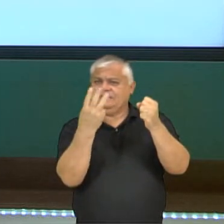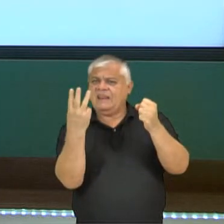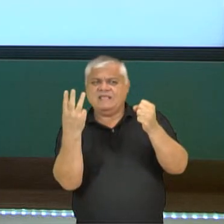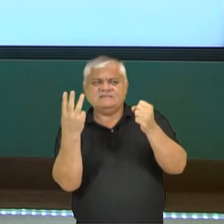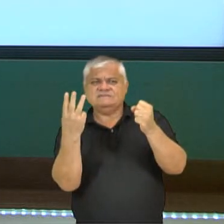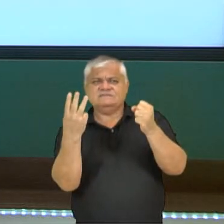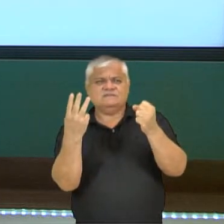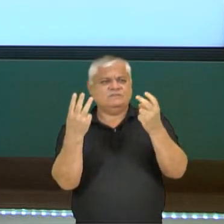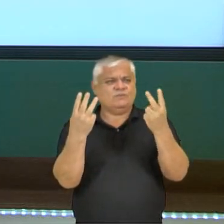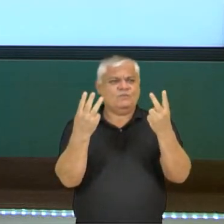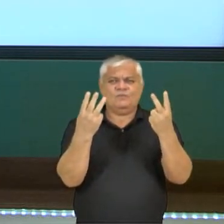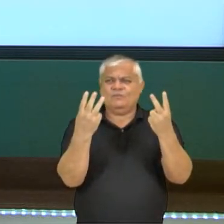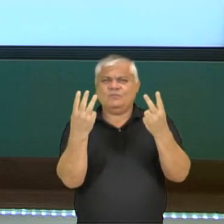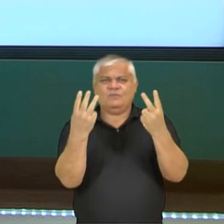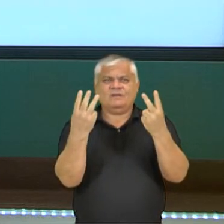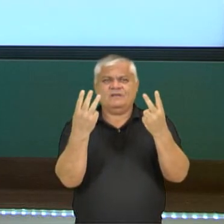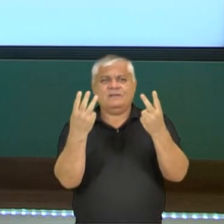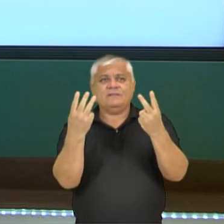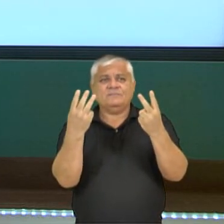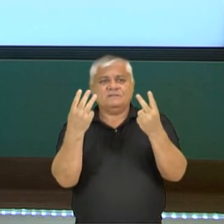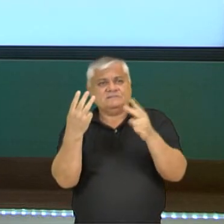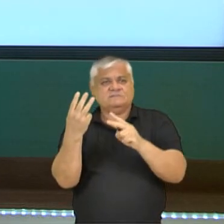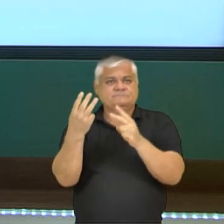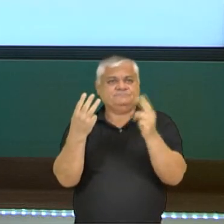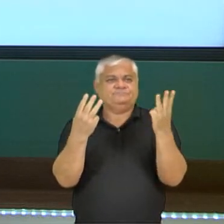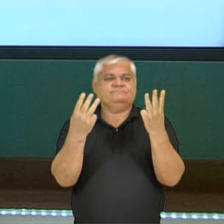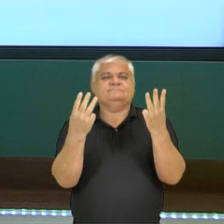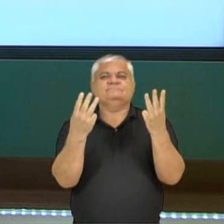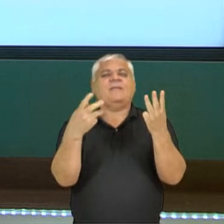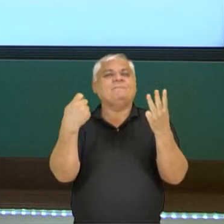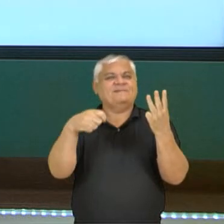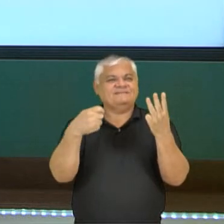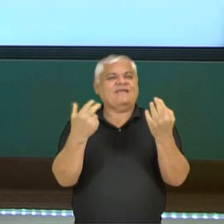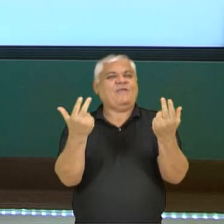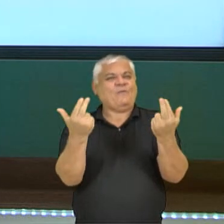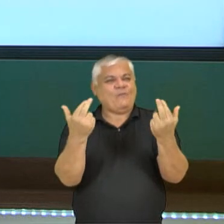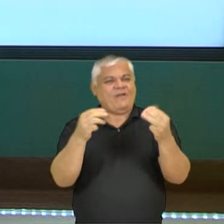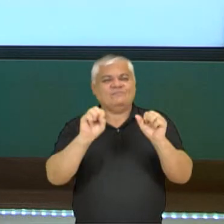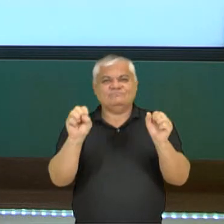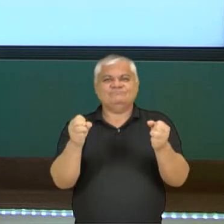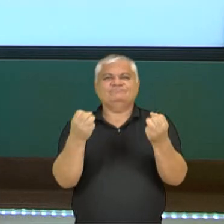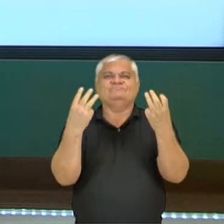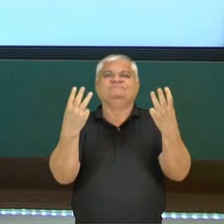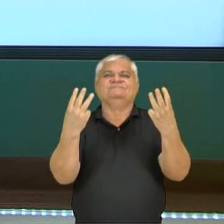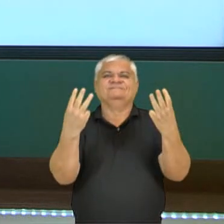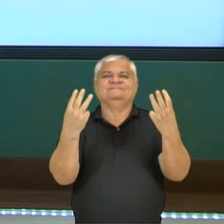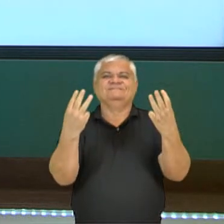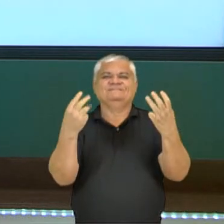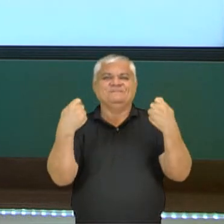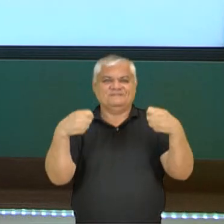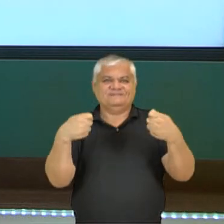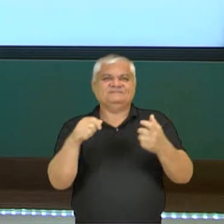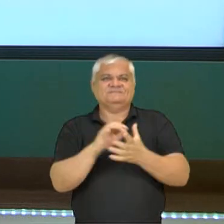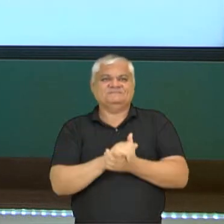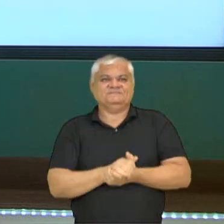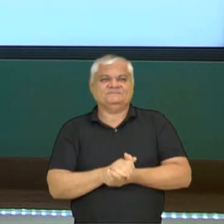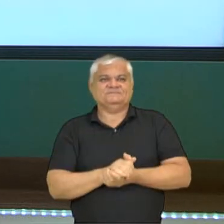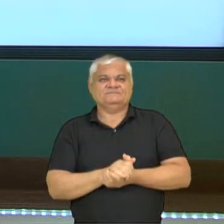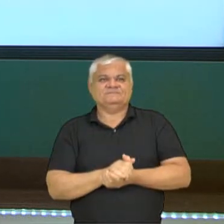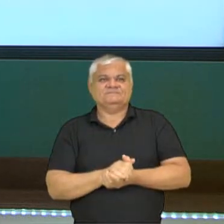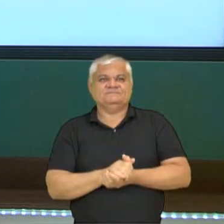ter que acrescentar uma casa decimal aqui para que eles fiquem com a mesma quantidade,